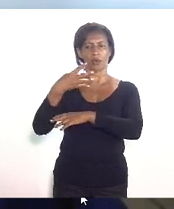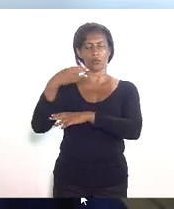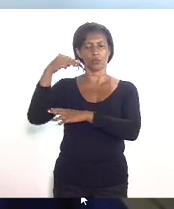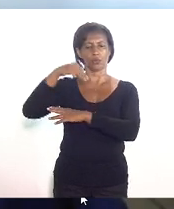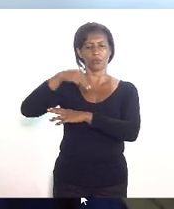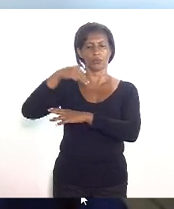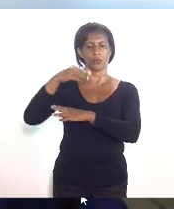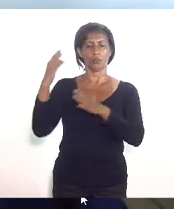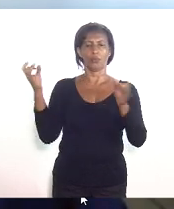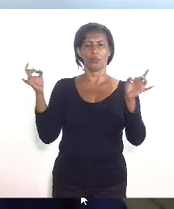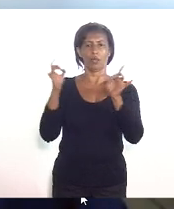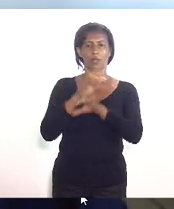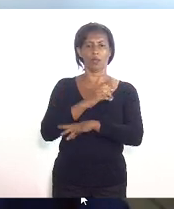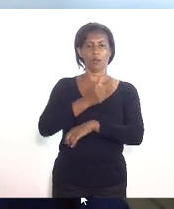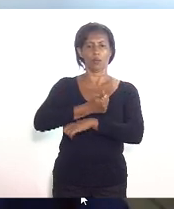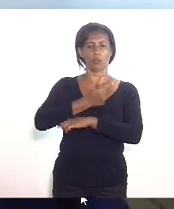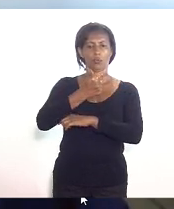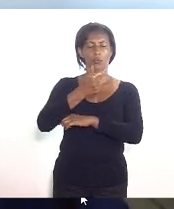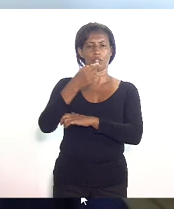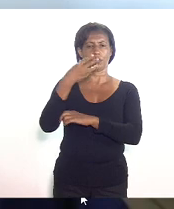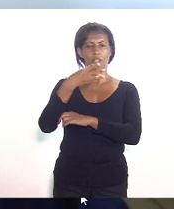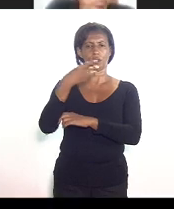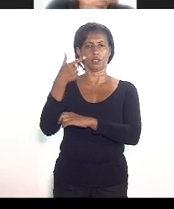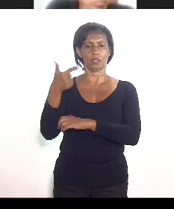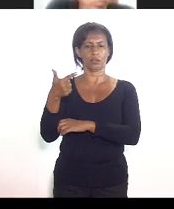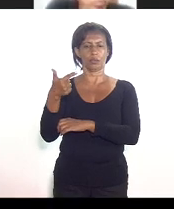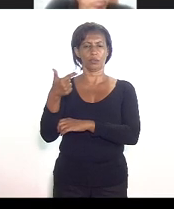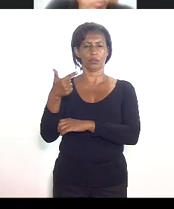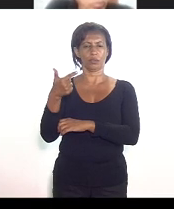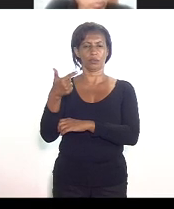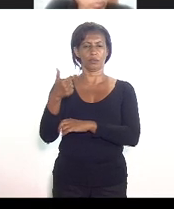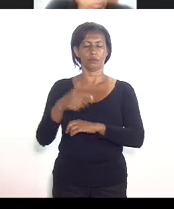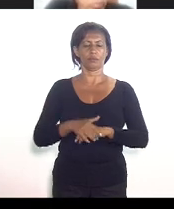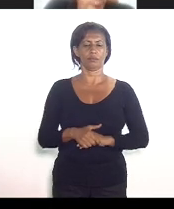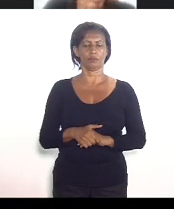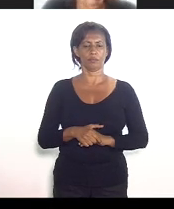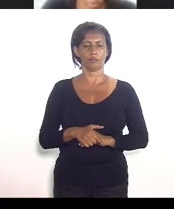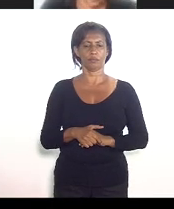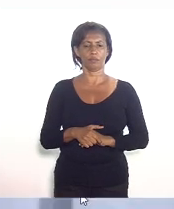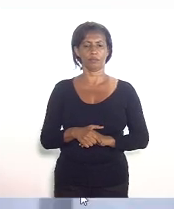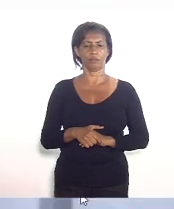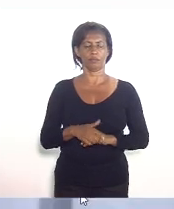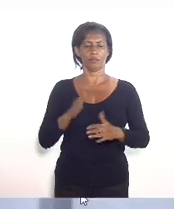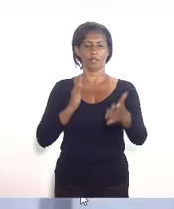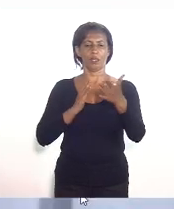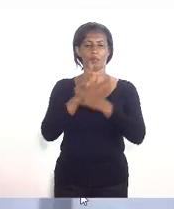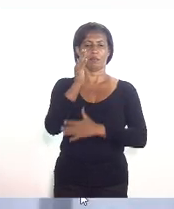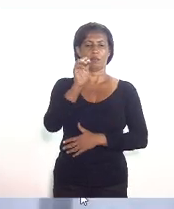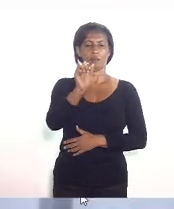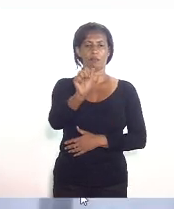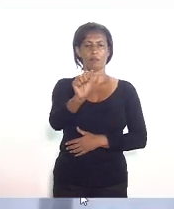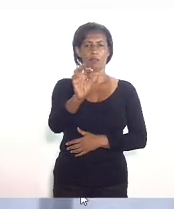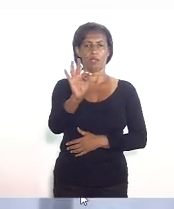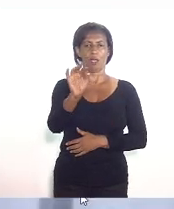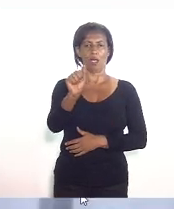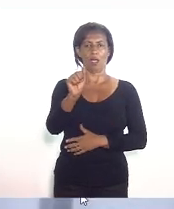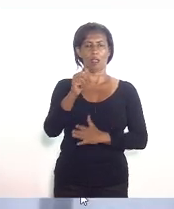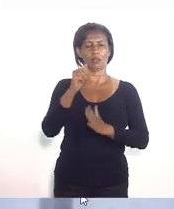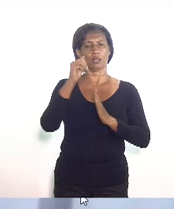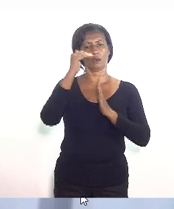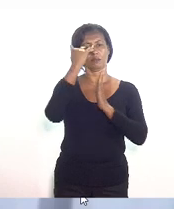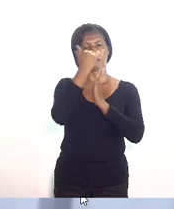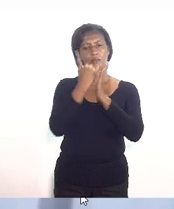encerrou-se às 12 horas e 32 minutos. Lida e aprovada a ata, passa-se à ordem do dia.